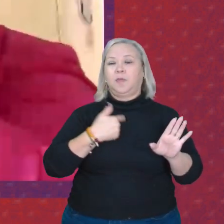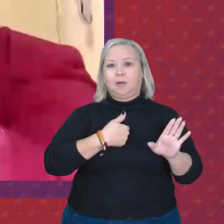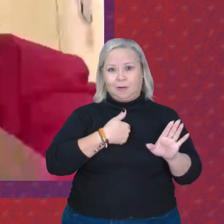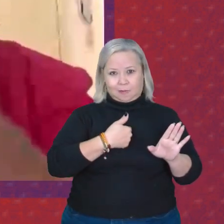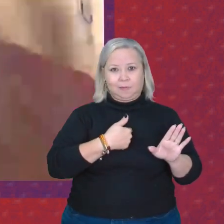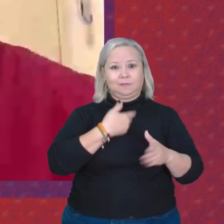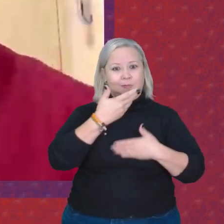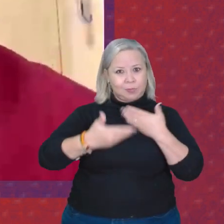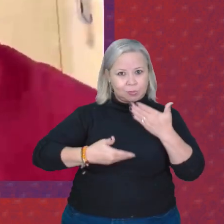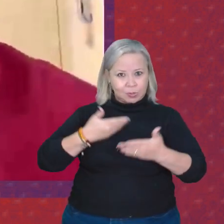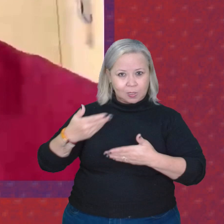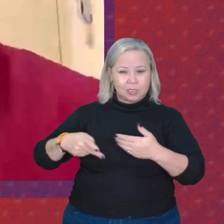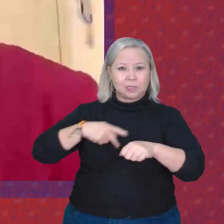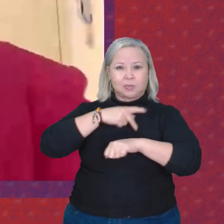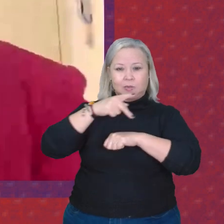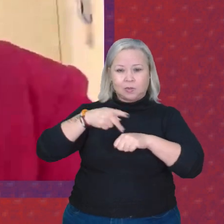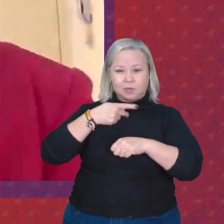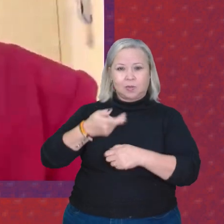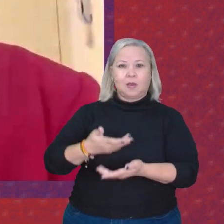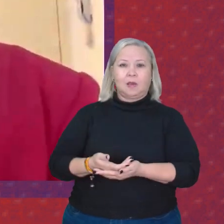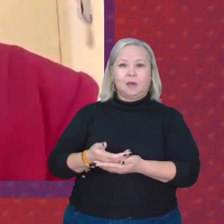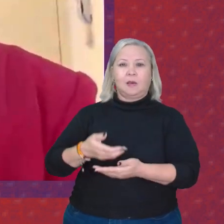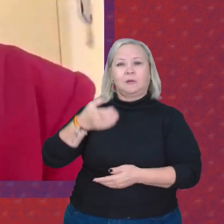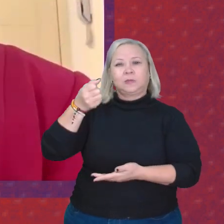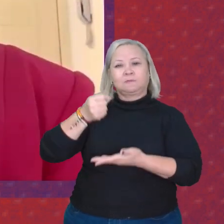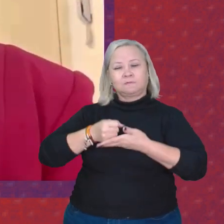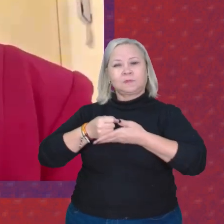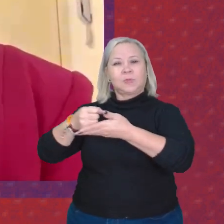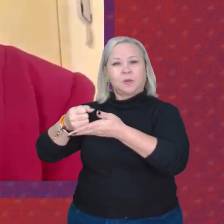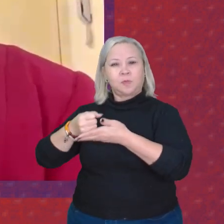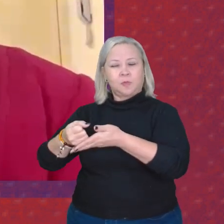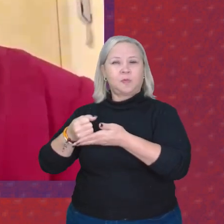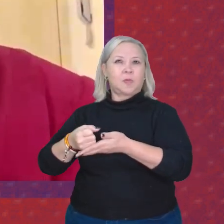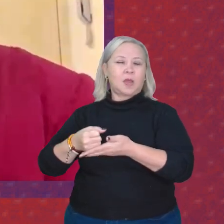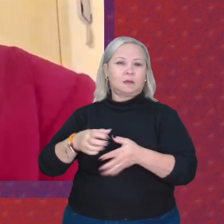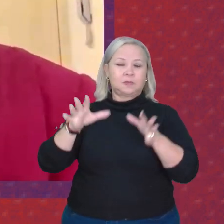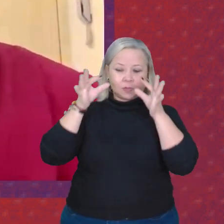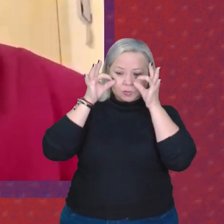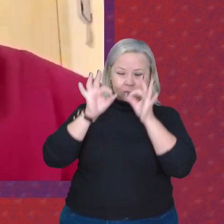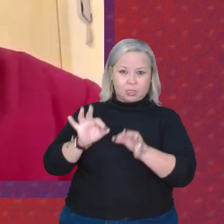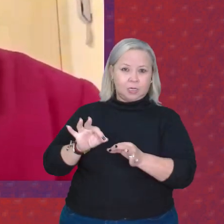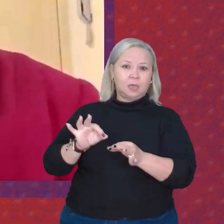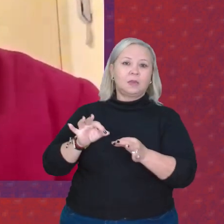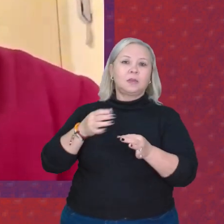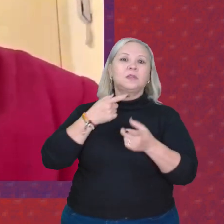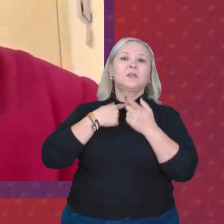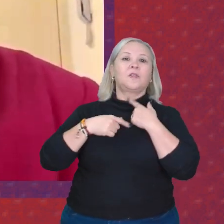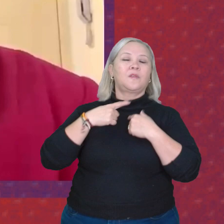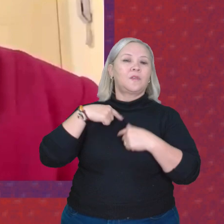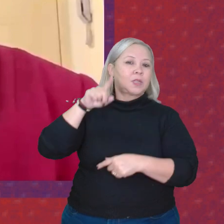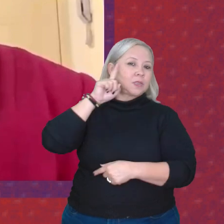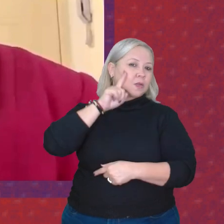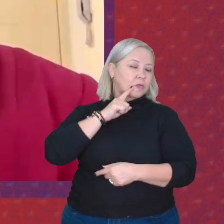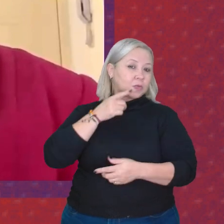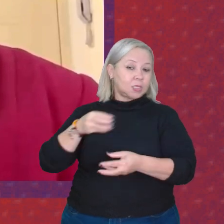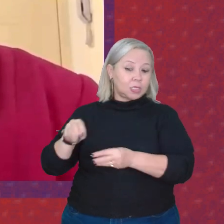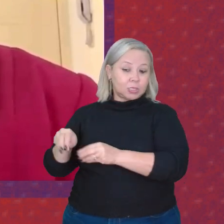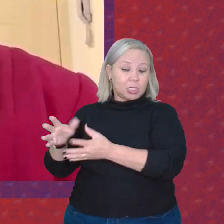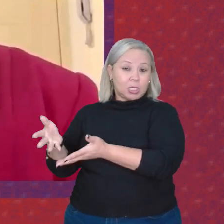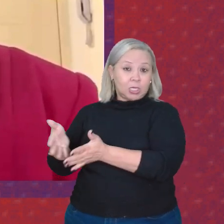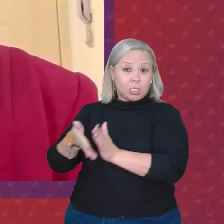inclusive internacional, em benefício dos interesses, né, dos Estados Unidos, que retirou, né, a presidenta Dilma